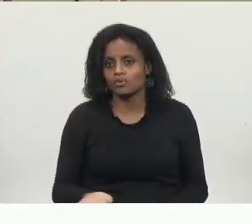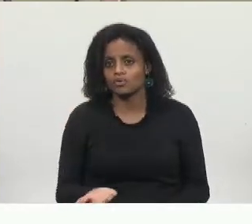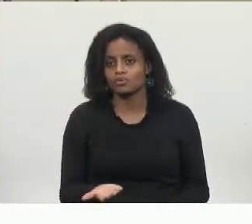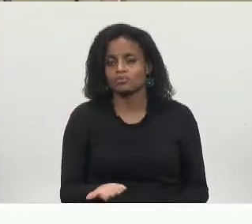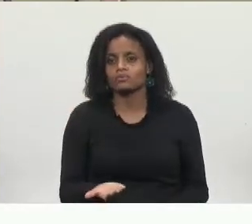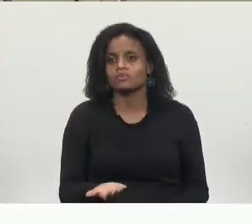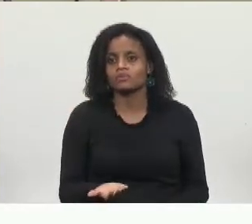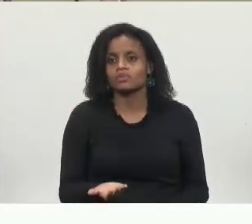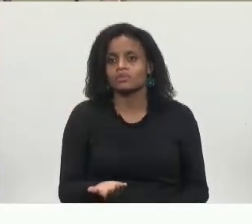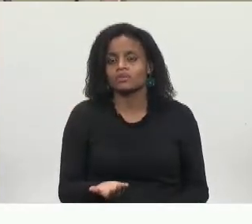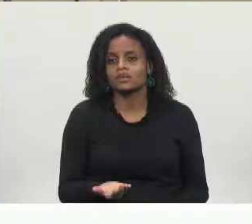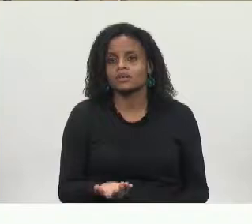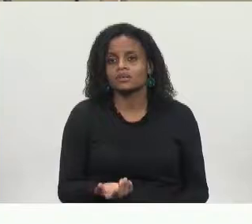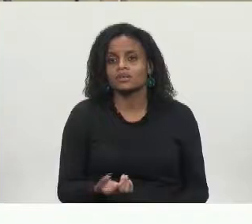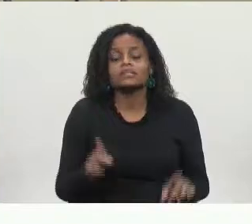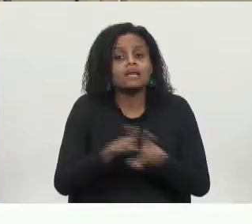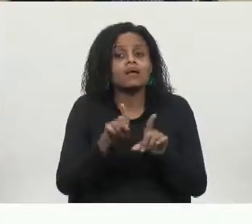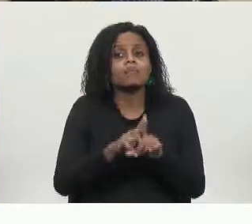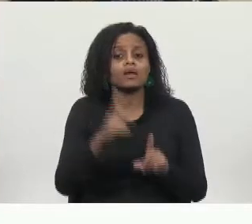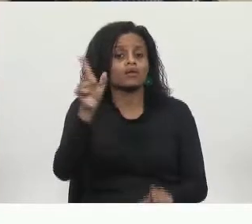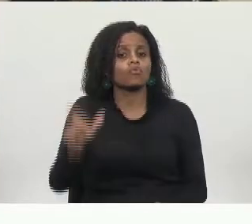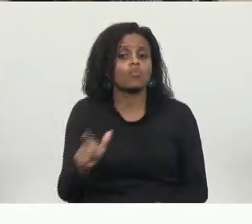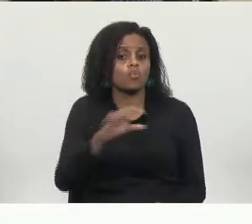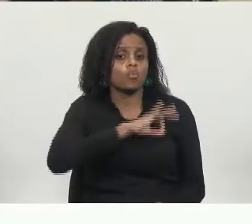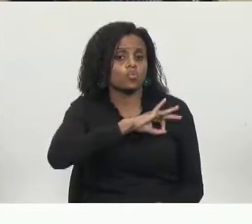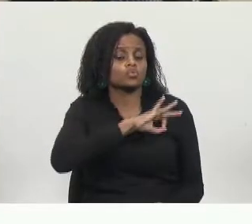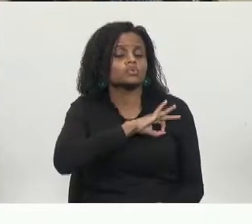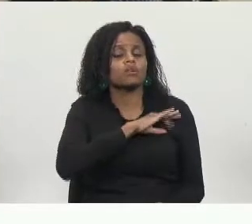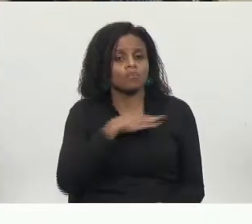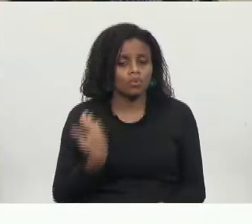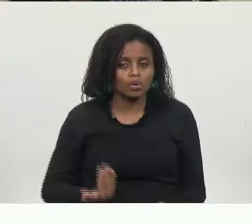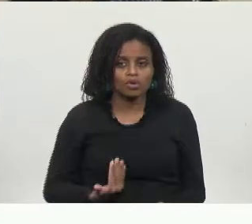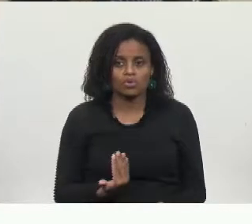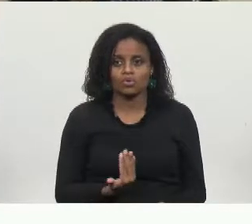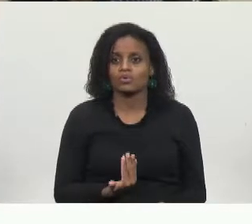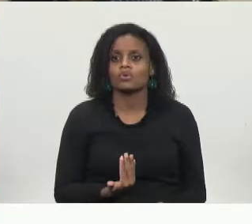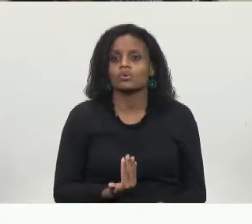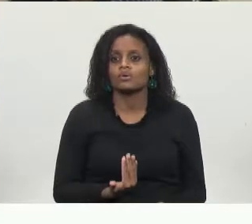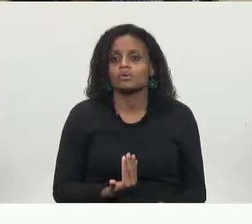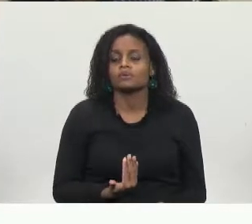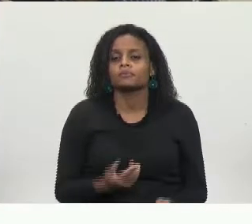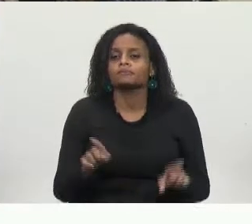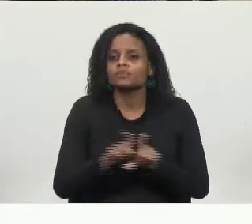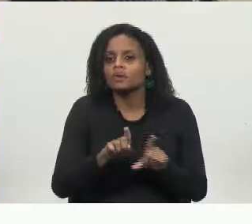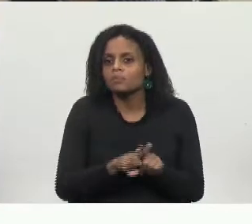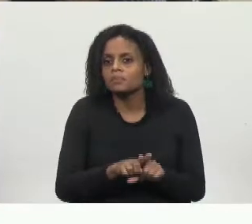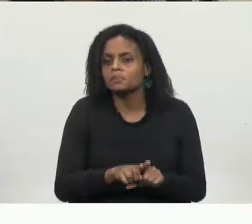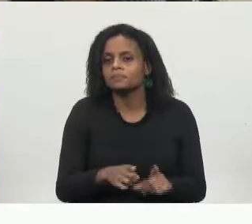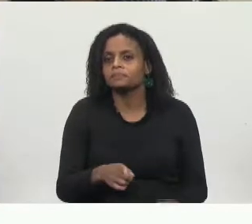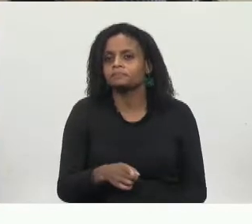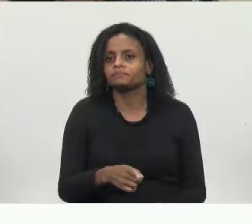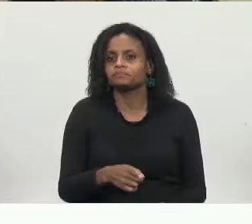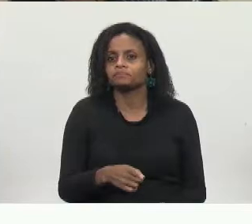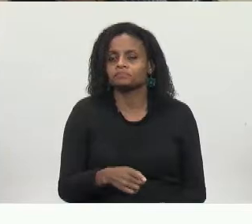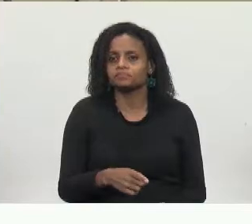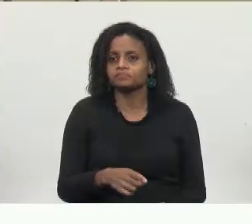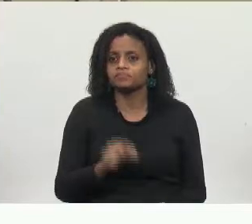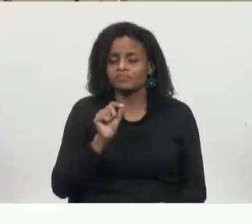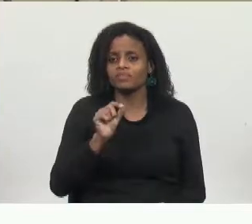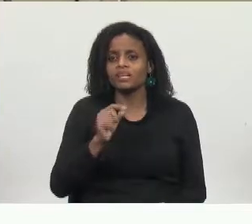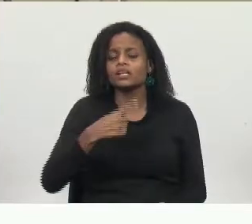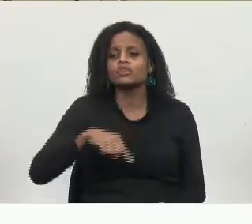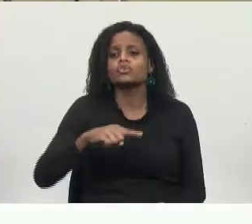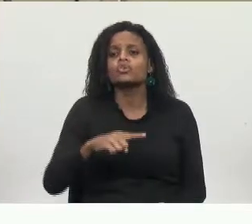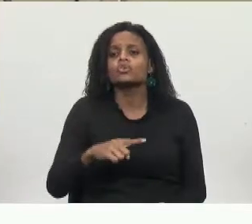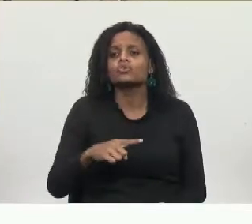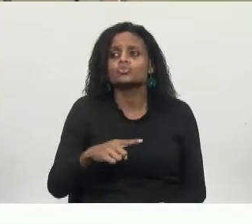Quem nos garante... Um policial militar também morreu. Um policial militar... A criança na rua, né? Também, a criança, enfim. Quem nos